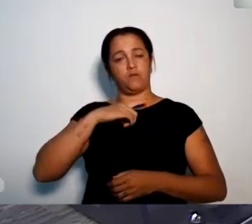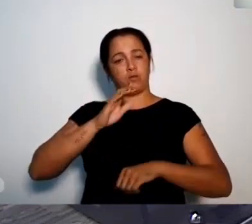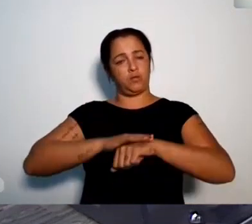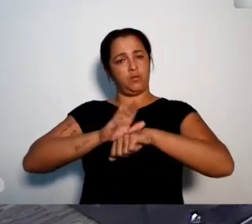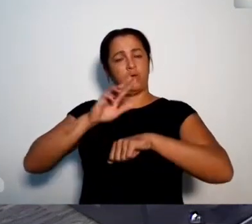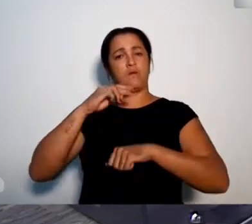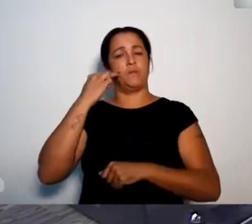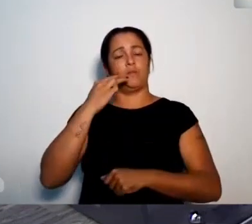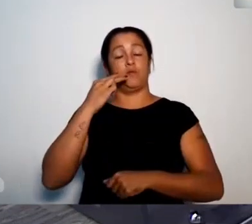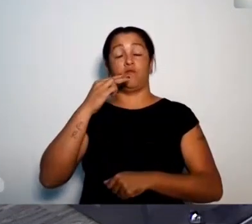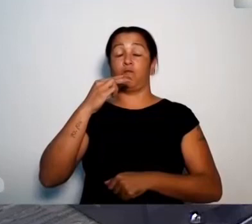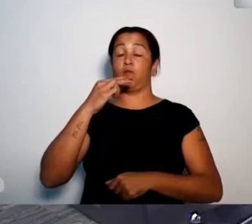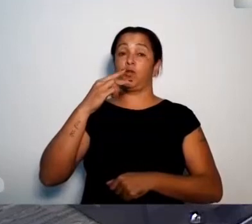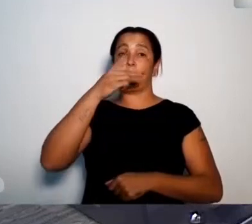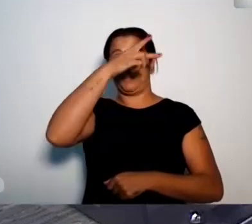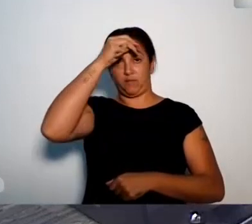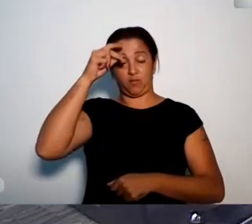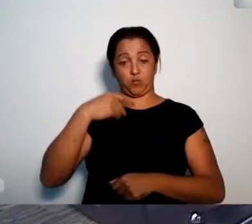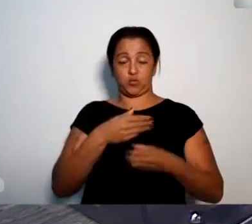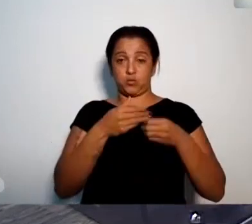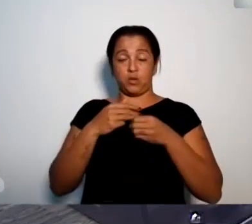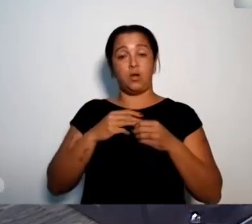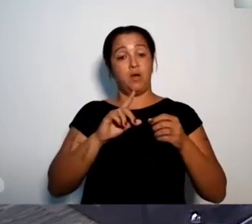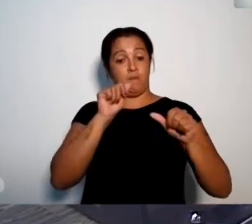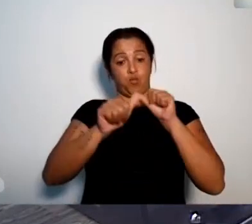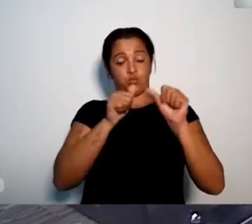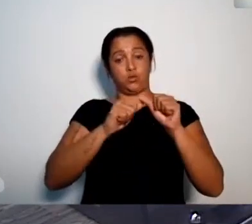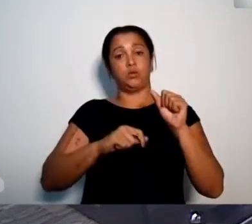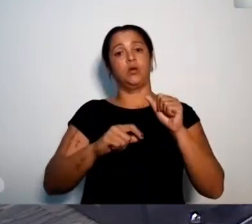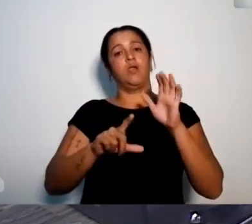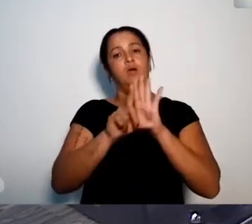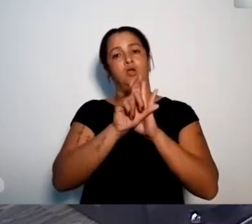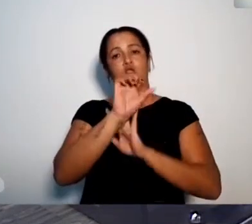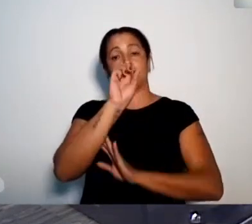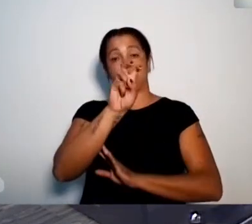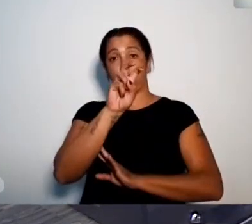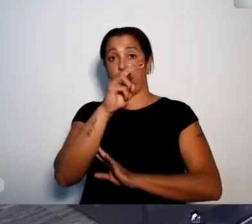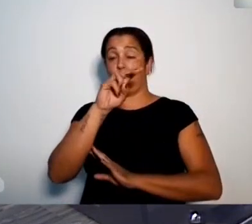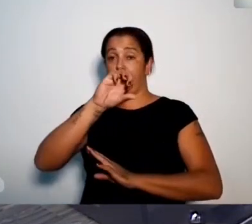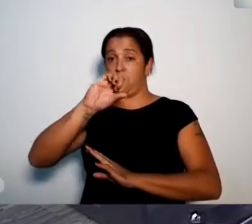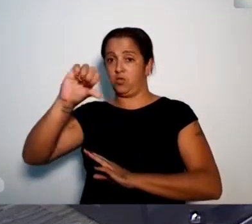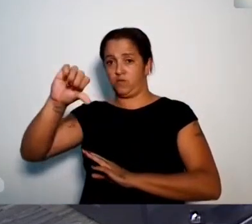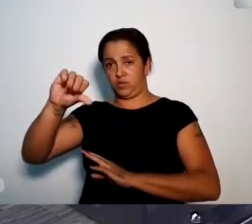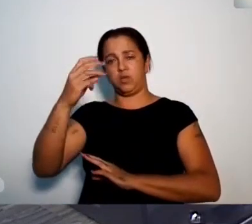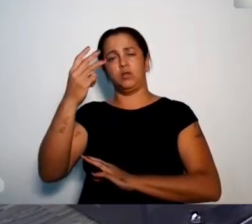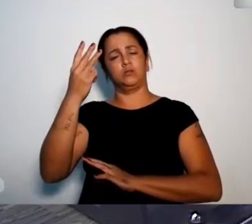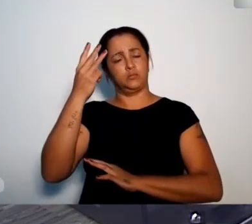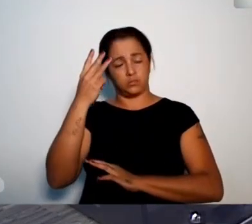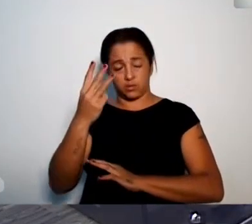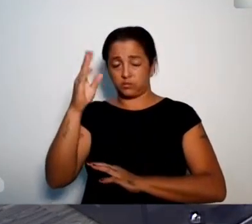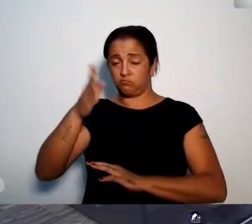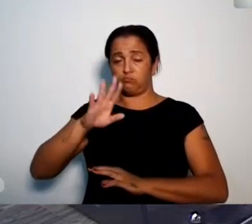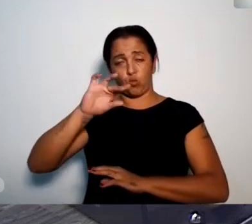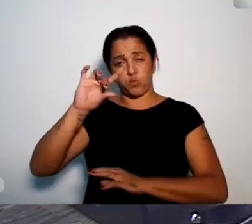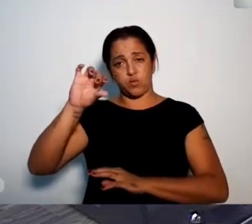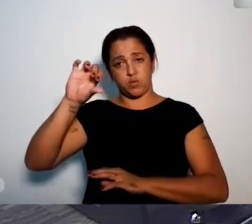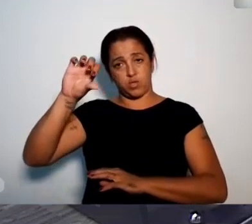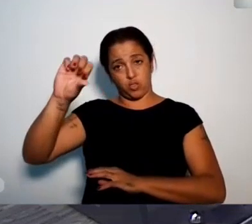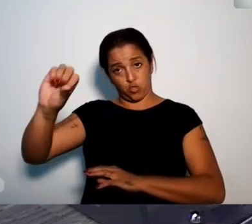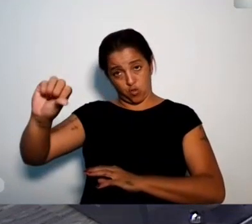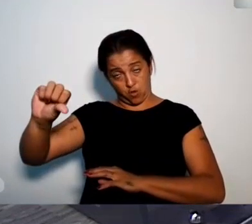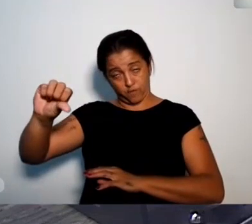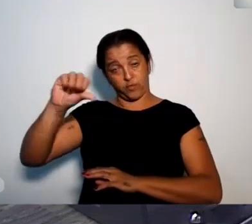altera o dispositivo da lei 5.093. De 2009, que institui o imposto sobre